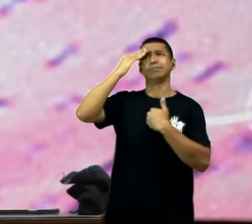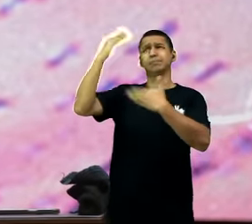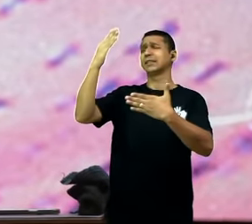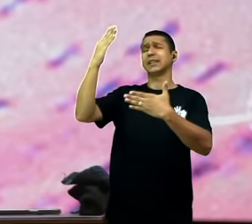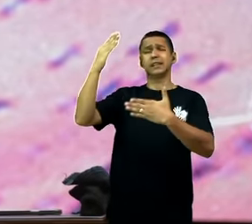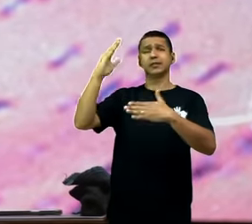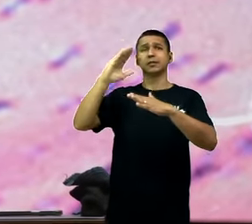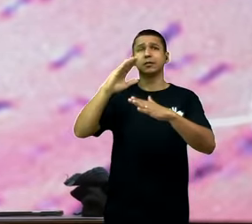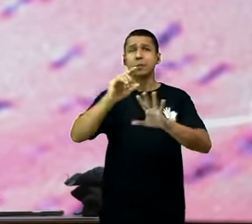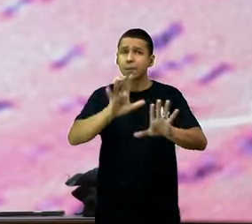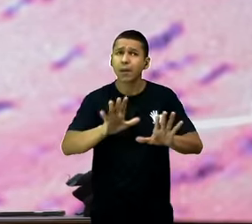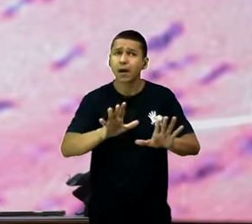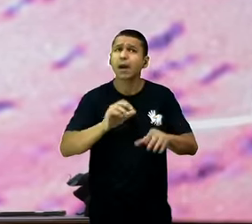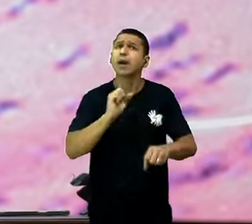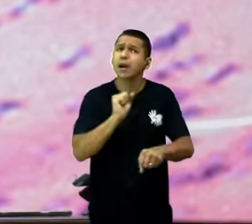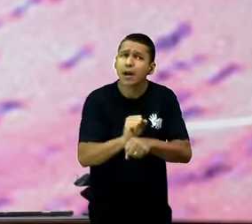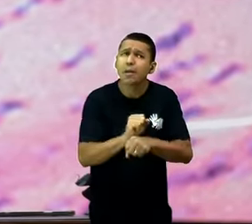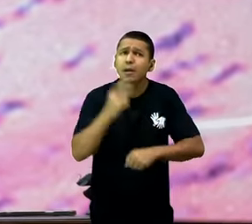parou para pensar